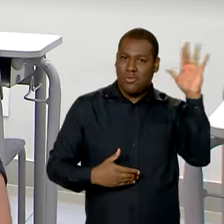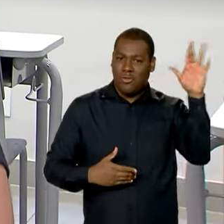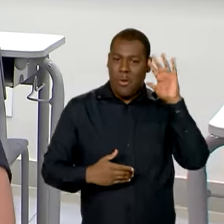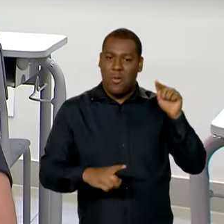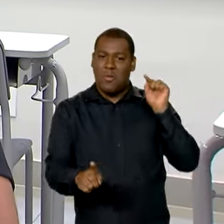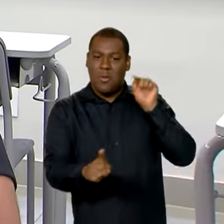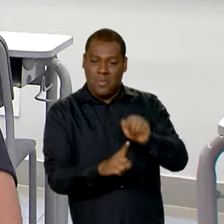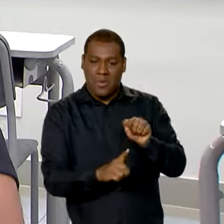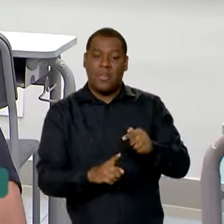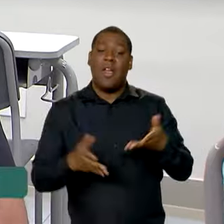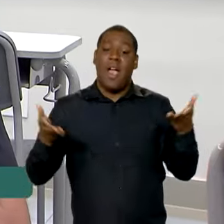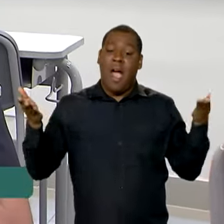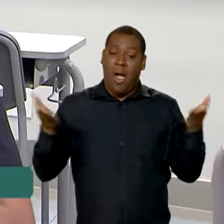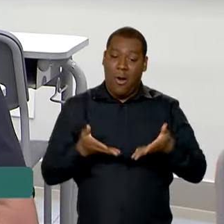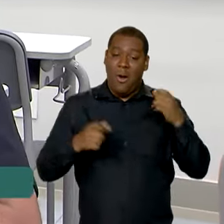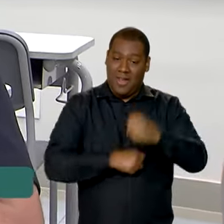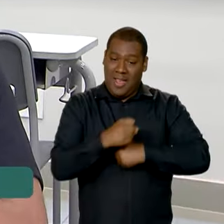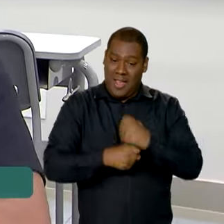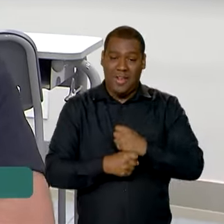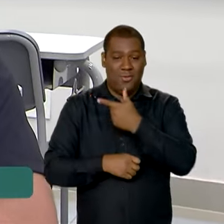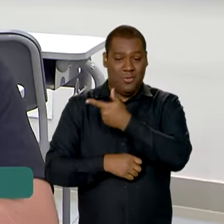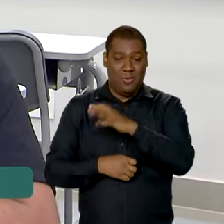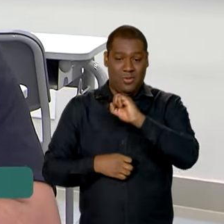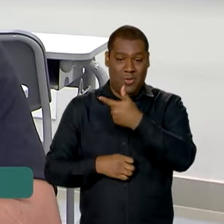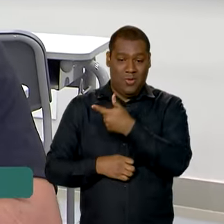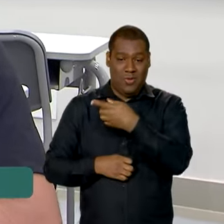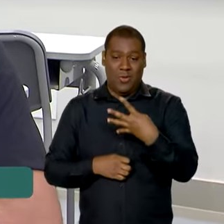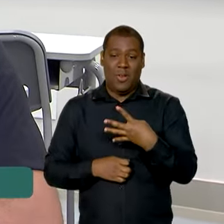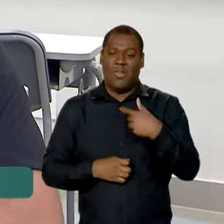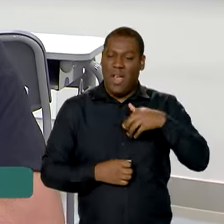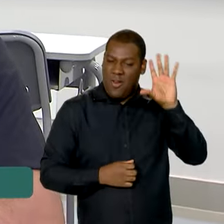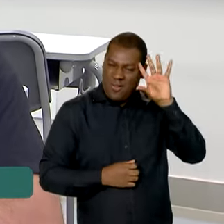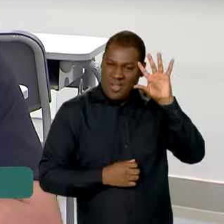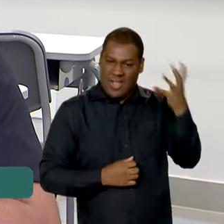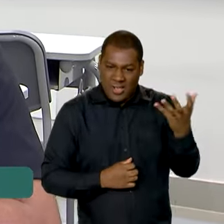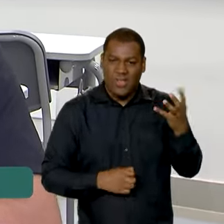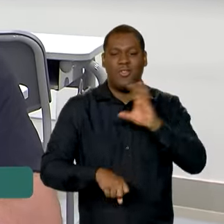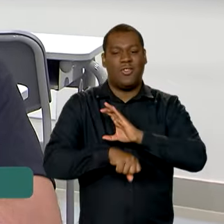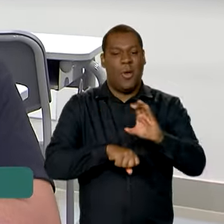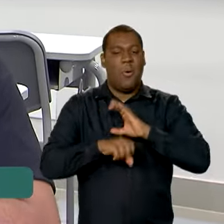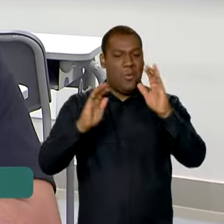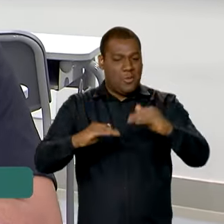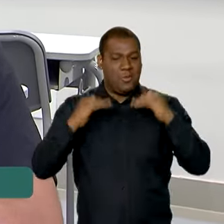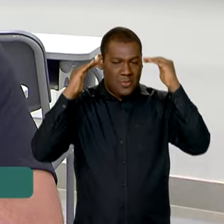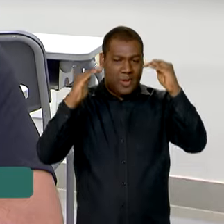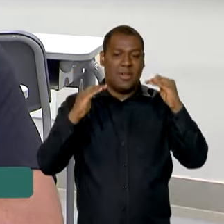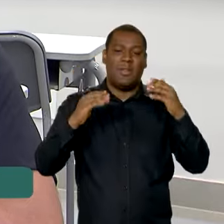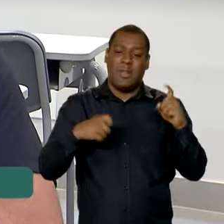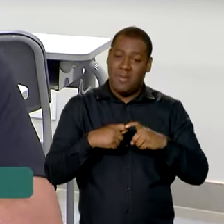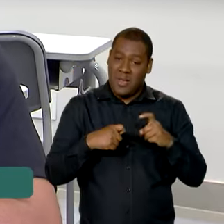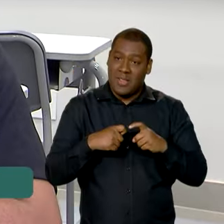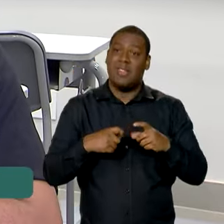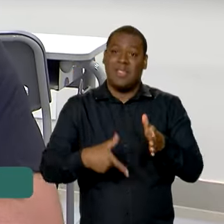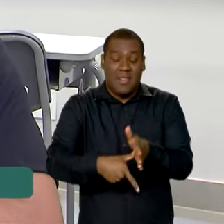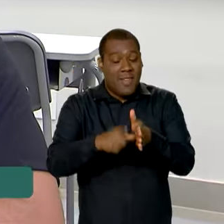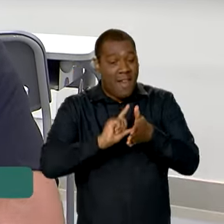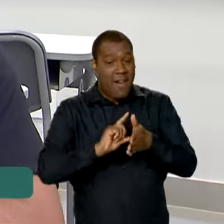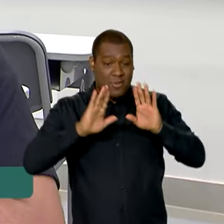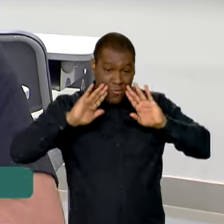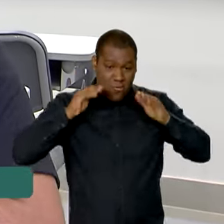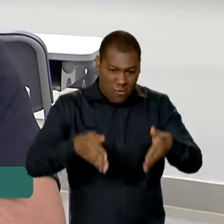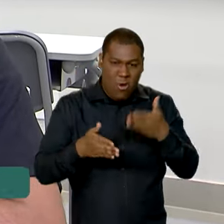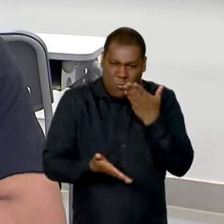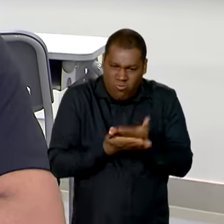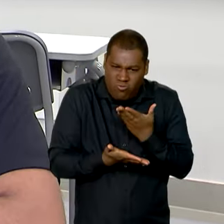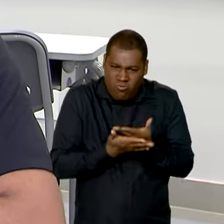esse ano decidi sentar mesmo, fazer medicina, estudar, fazer um cursinho, me dedicar e focar